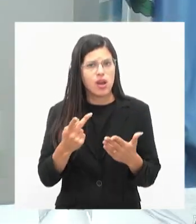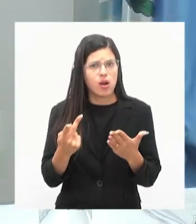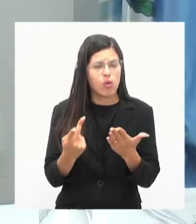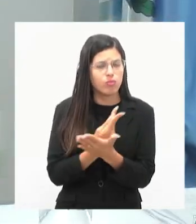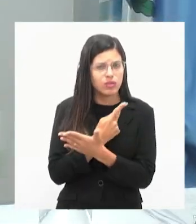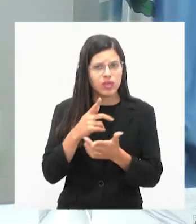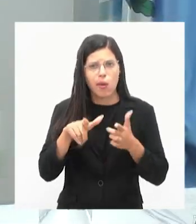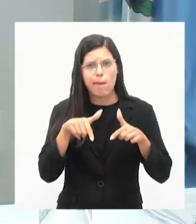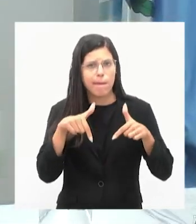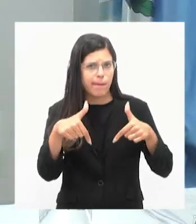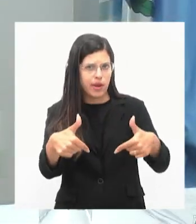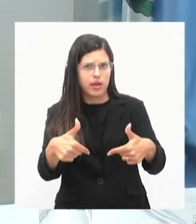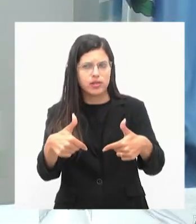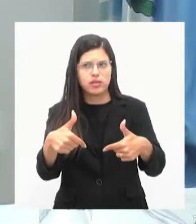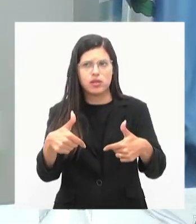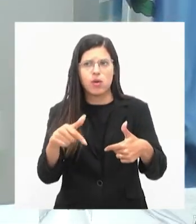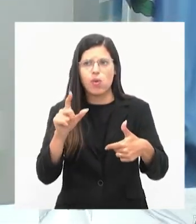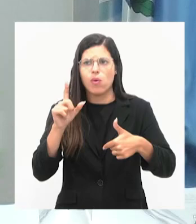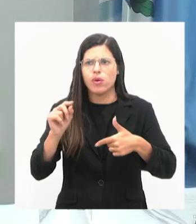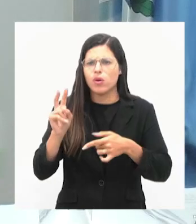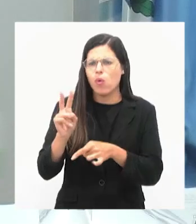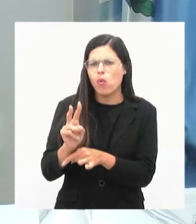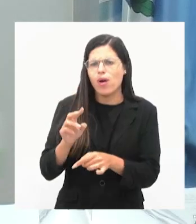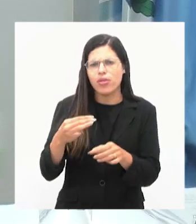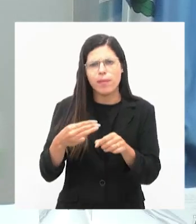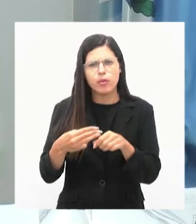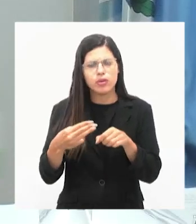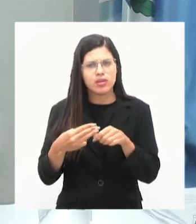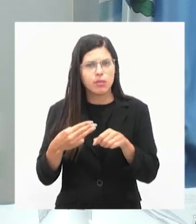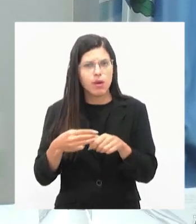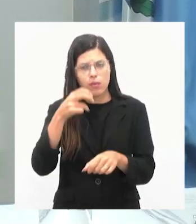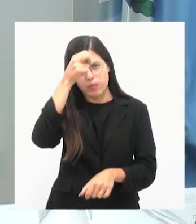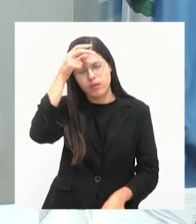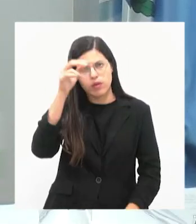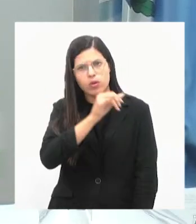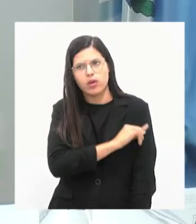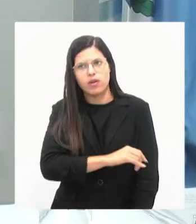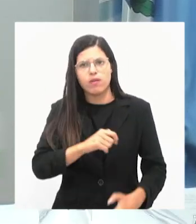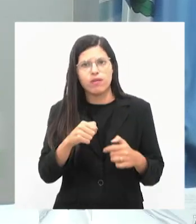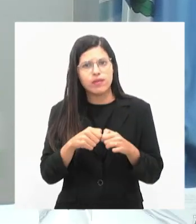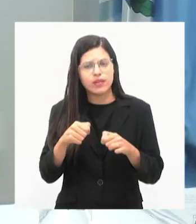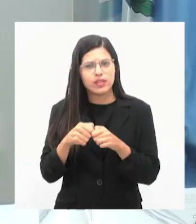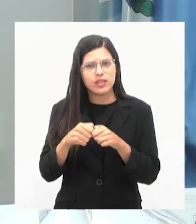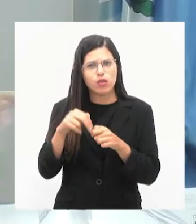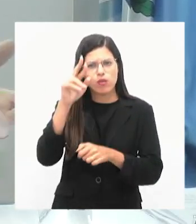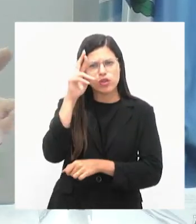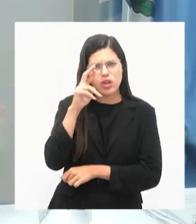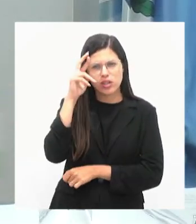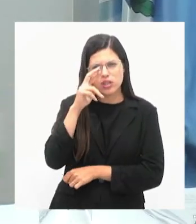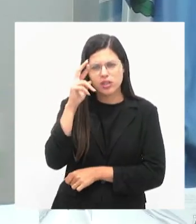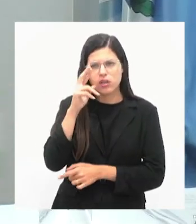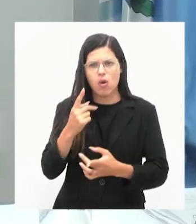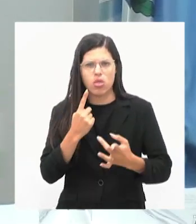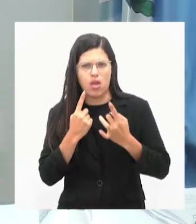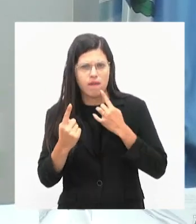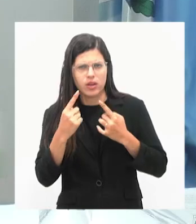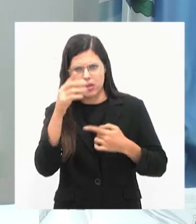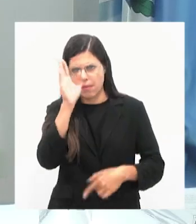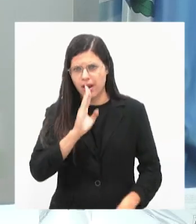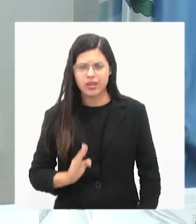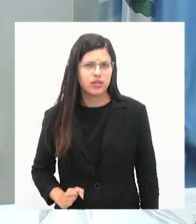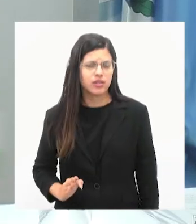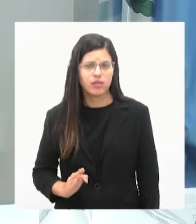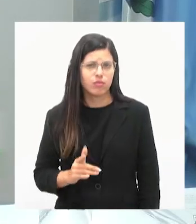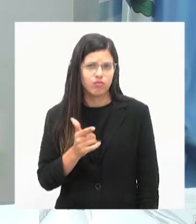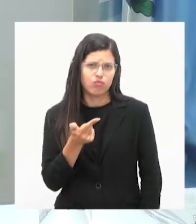guarda municipal da Prefeitura do Rio estava fazendo blitz no meio da Avenida Brasil? Não tinha fundamento, mas ele estava